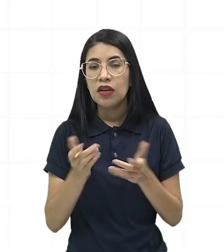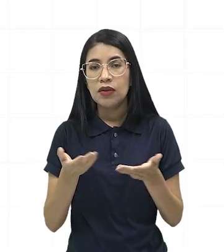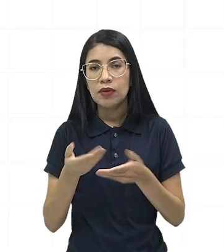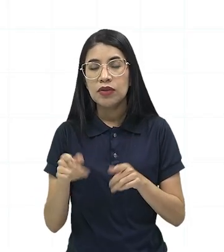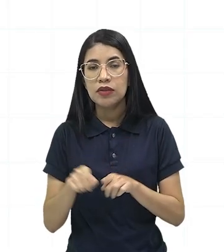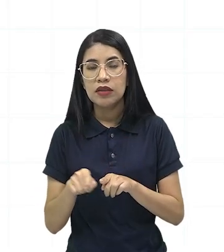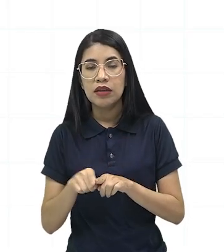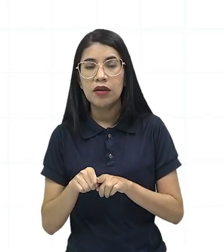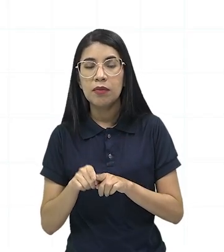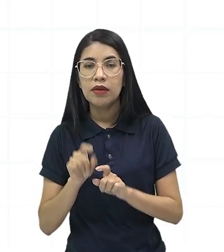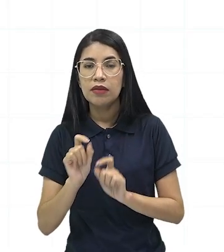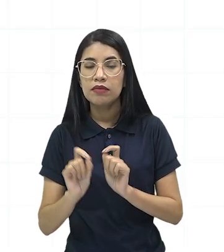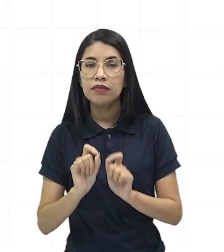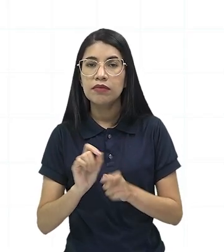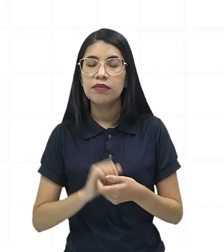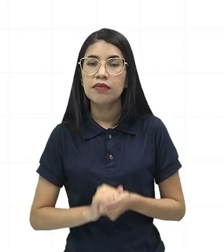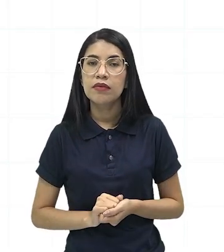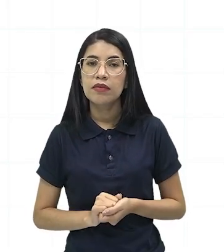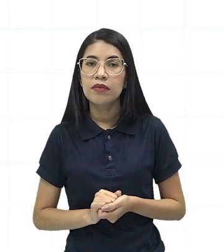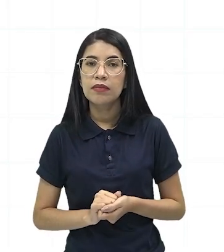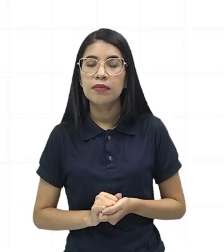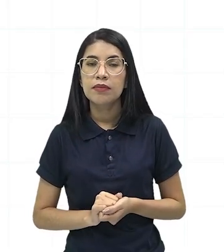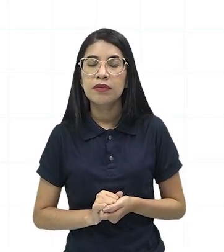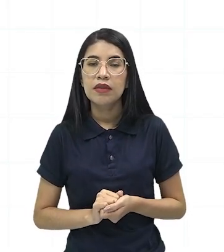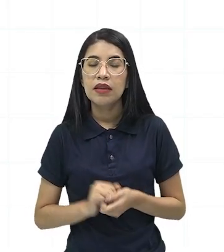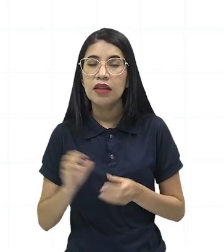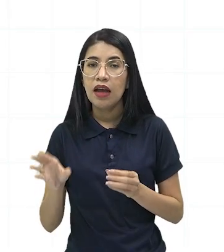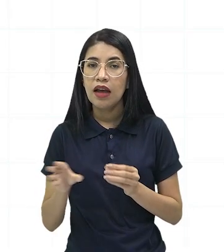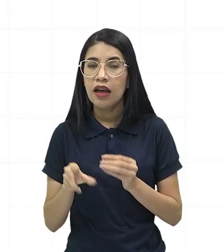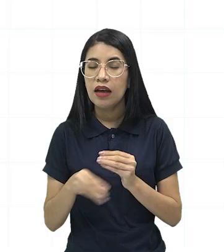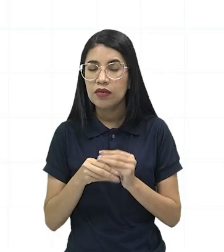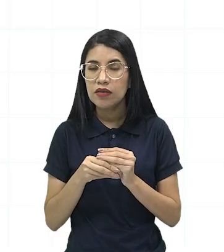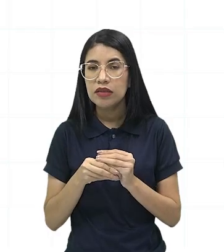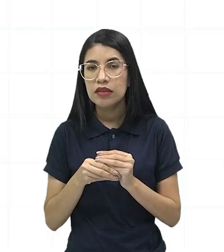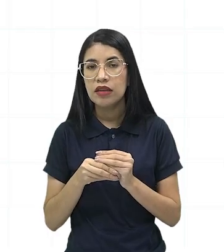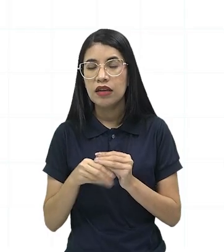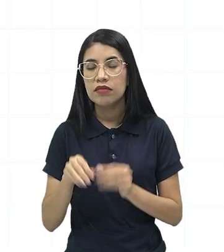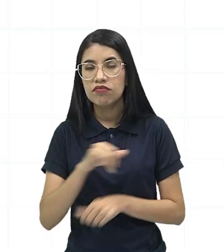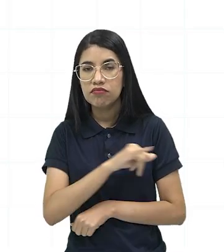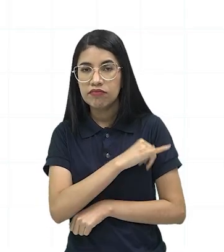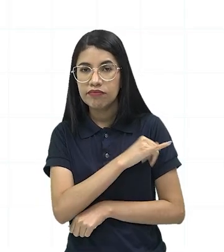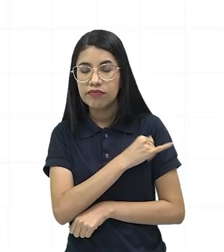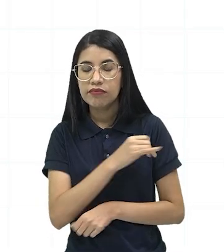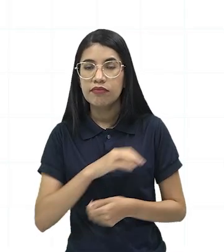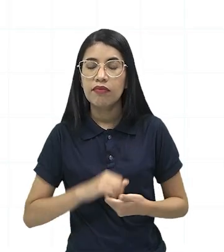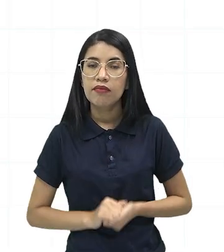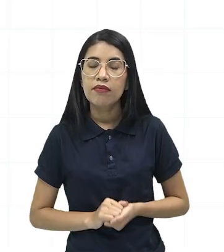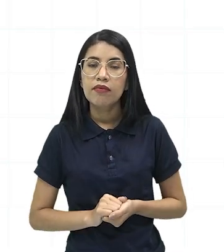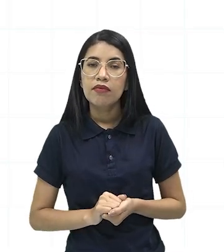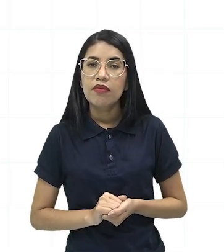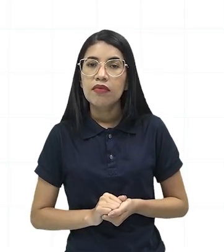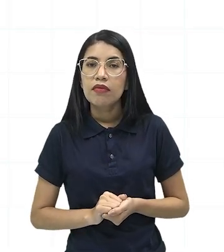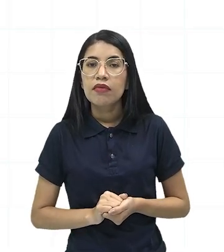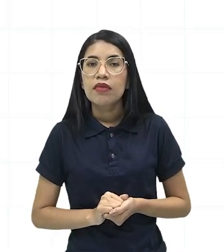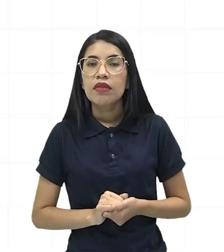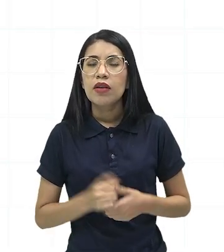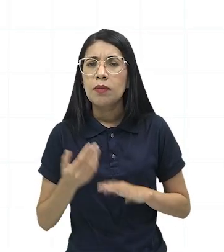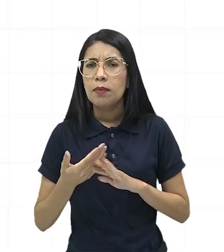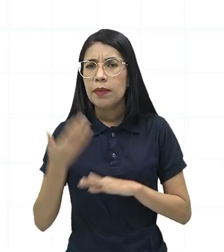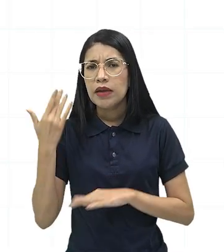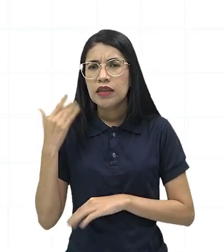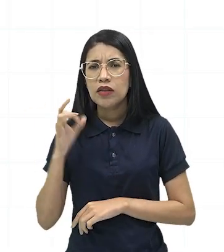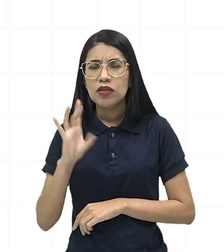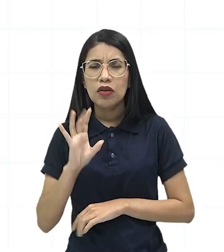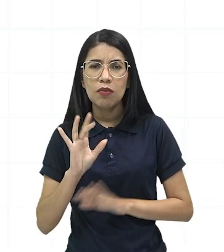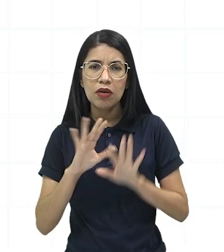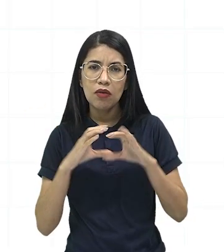parte da cidade metropolitana, do complexo metropolitano. Então, na época, ela era apenas uma